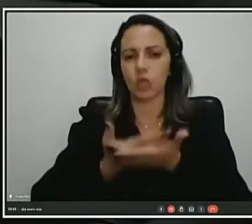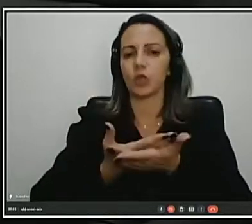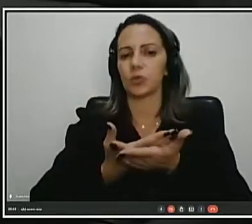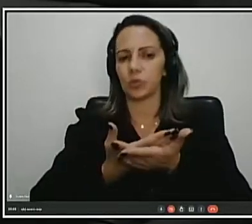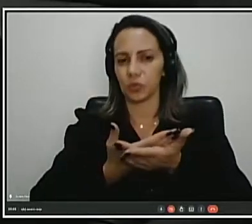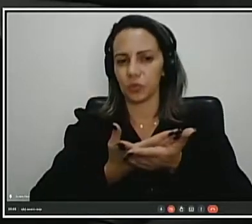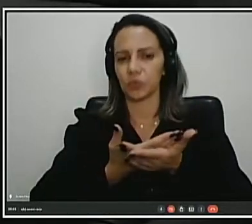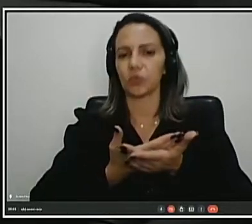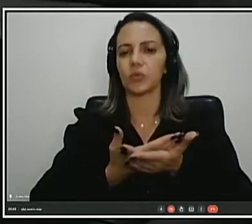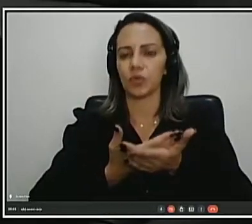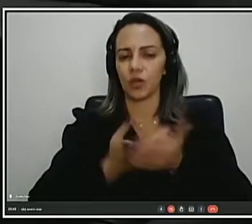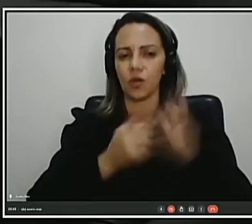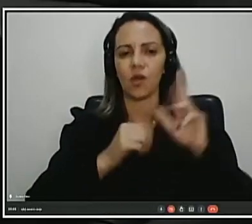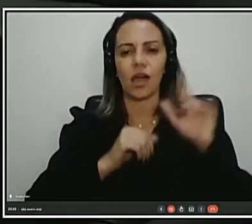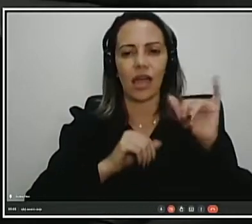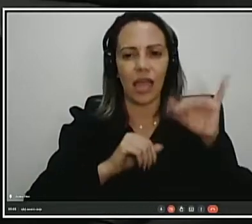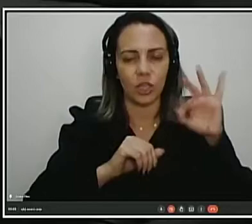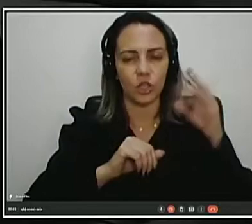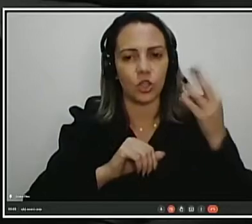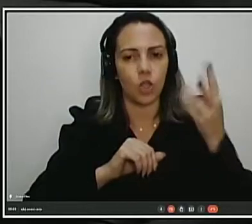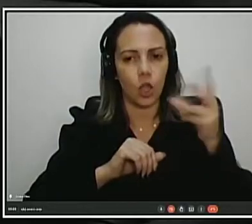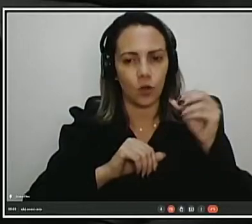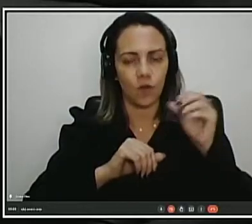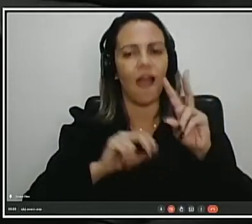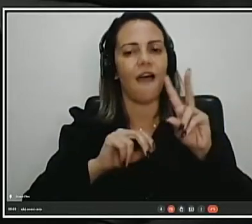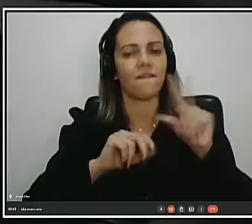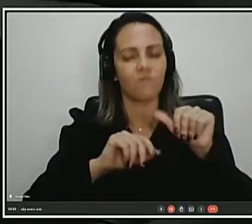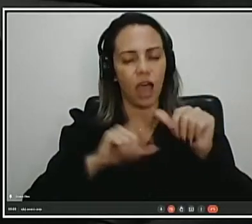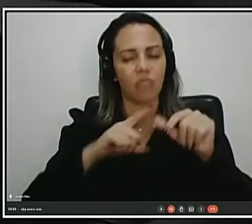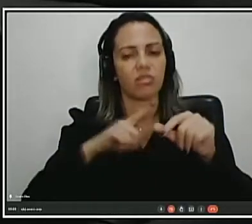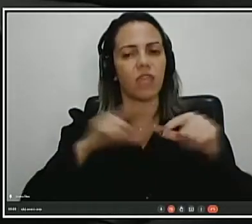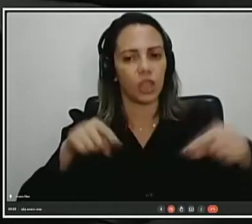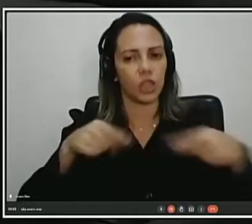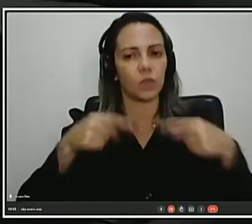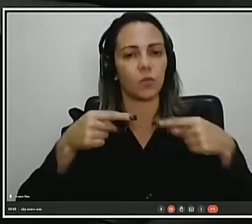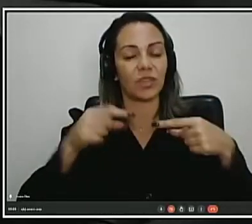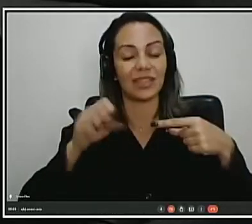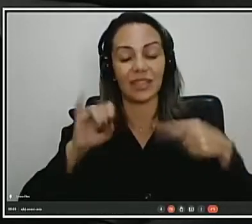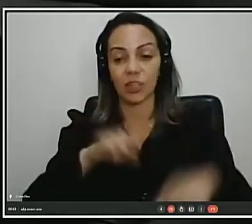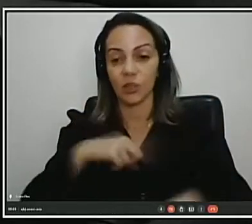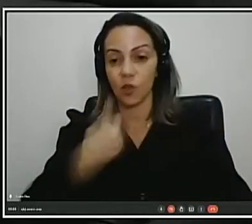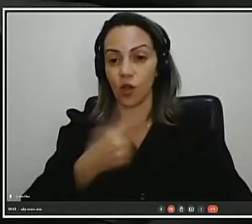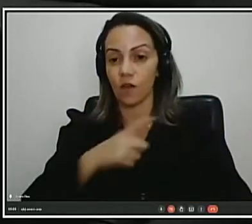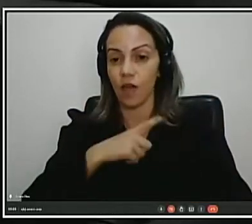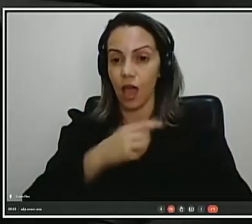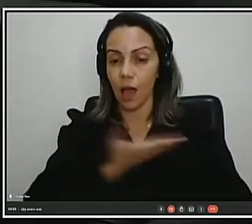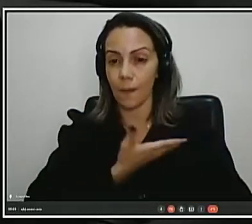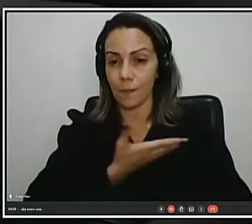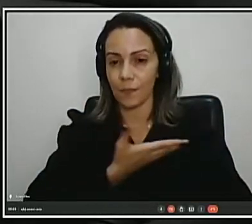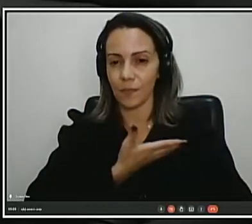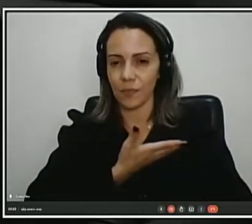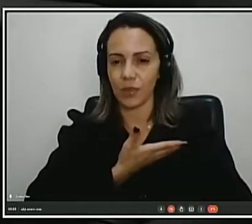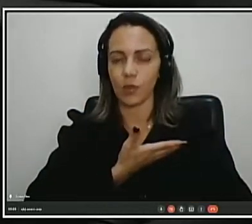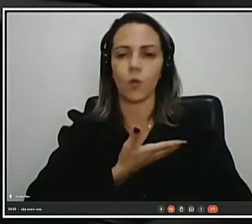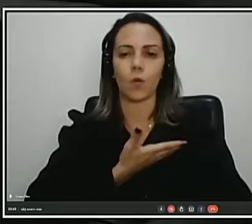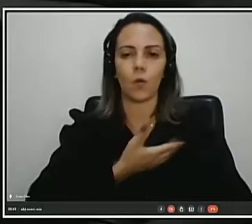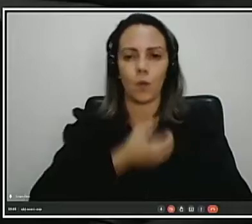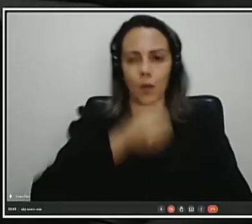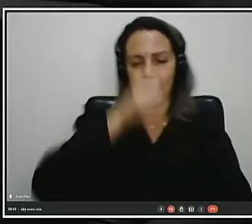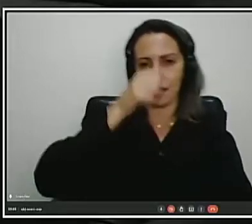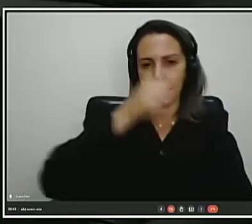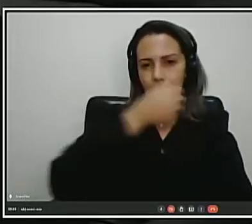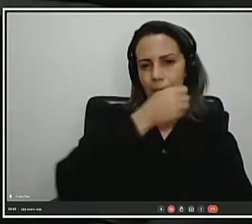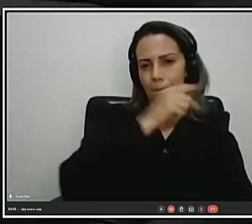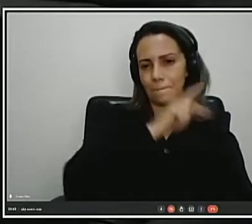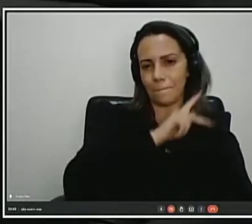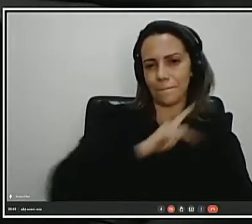aí. E se nós tivéssemos aí candidatos aqui da cidade, amigos, né, do presidente, estivessem lá batendo